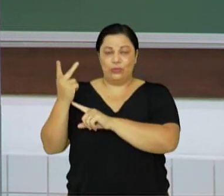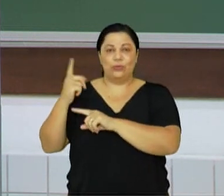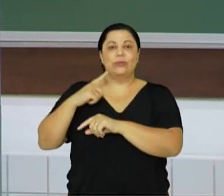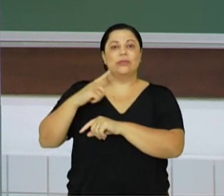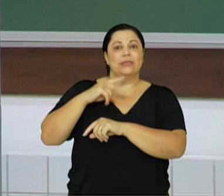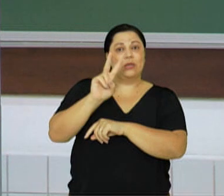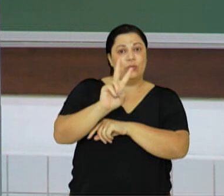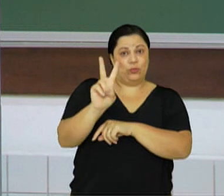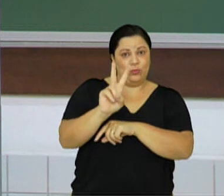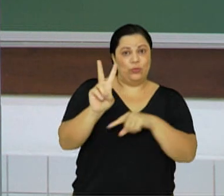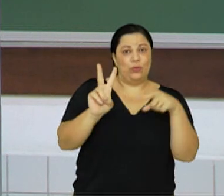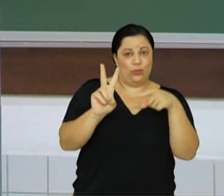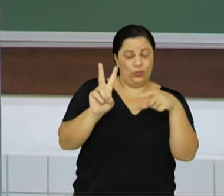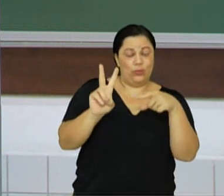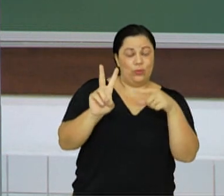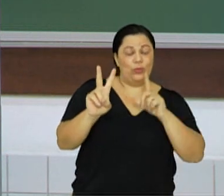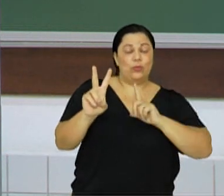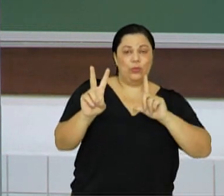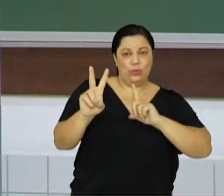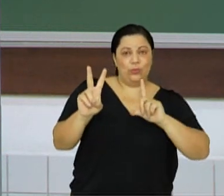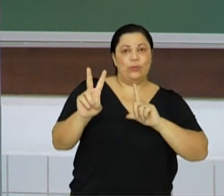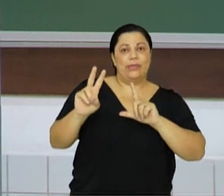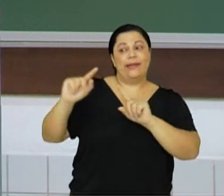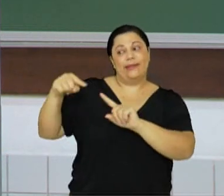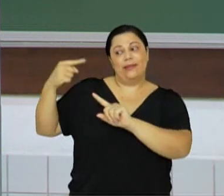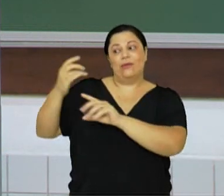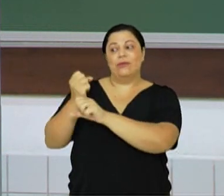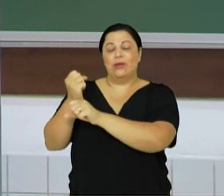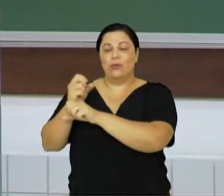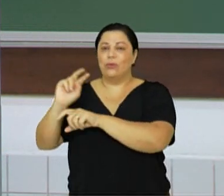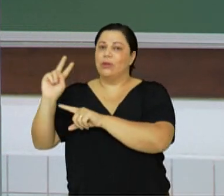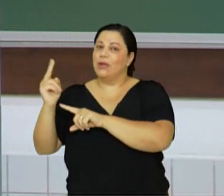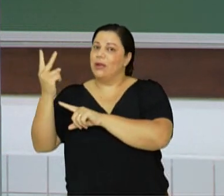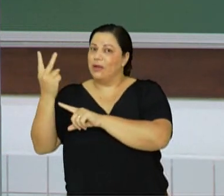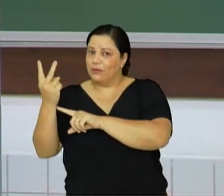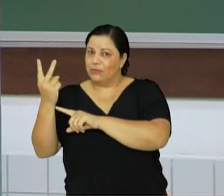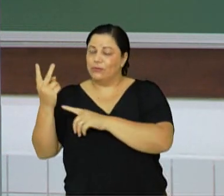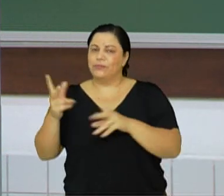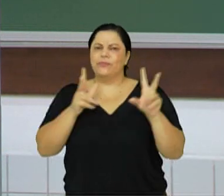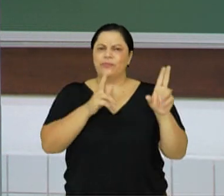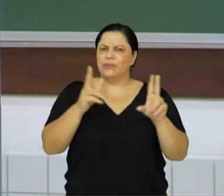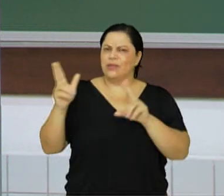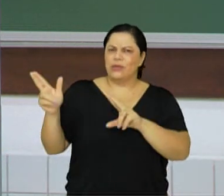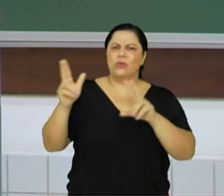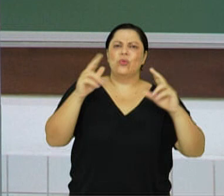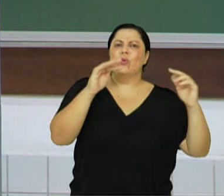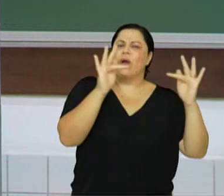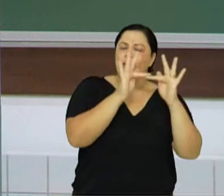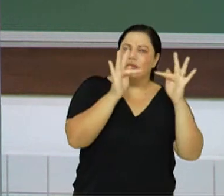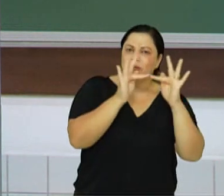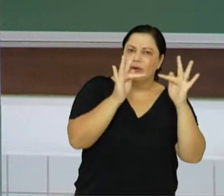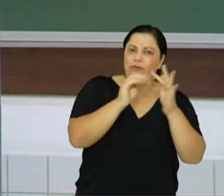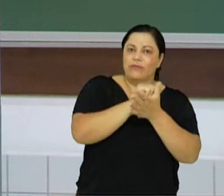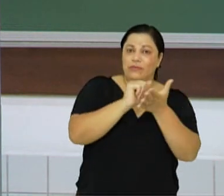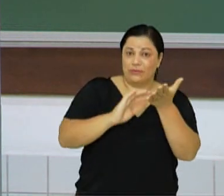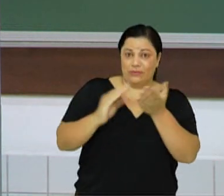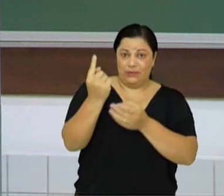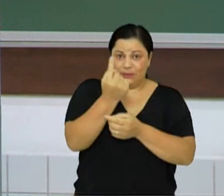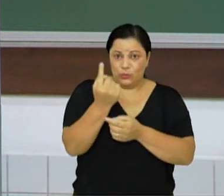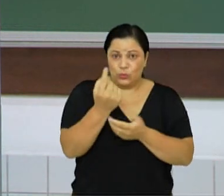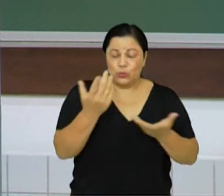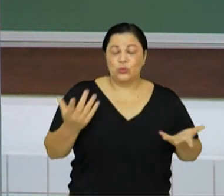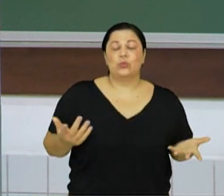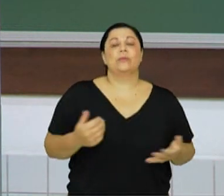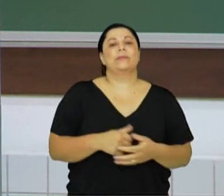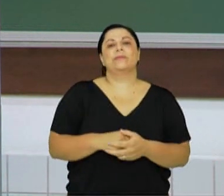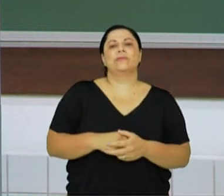e temos o lado da base. Então, usando a mesma forma que a gente usou no exercício 1, vocês vão calcular a área da base